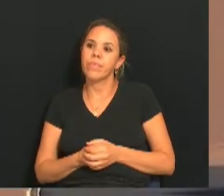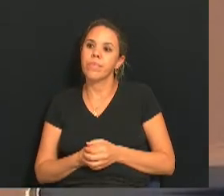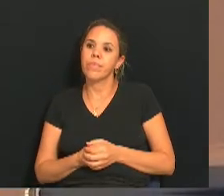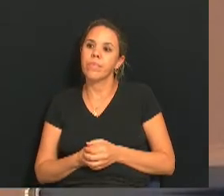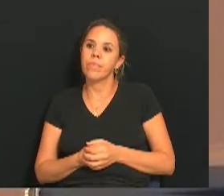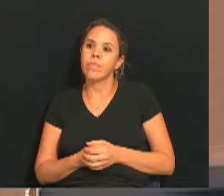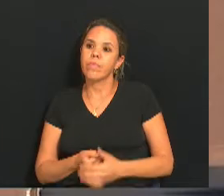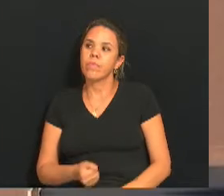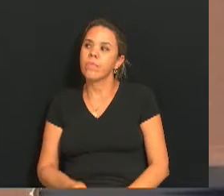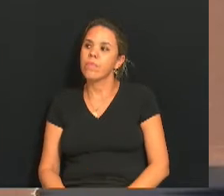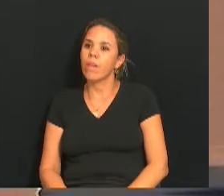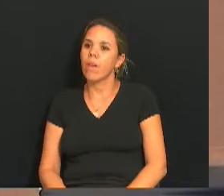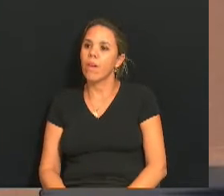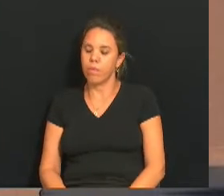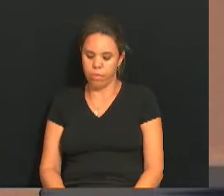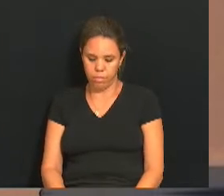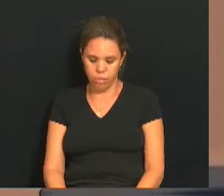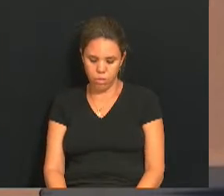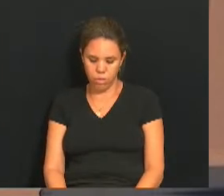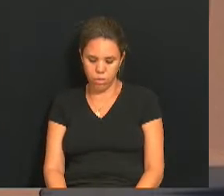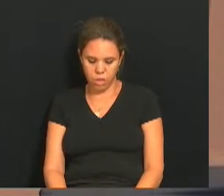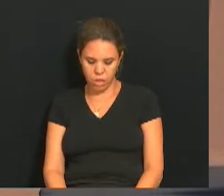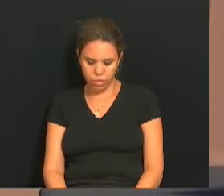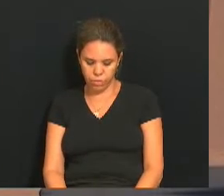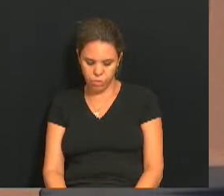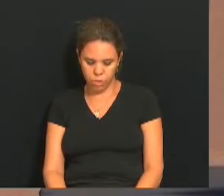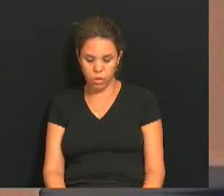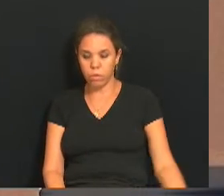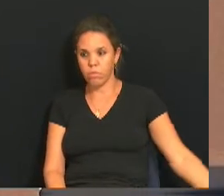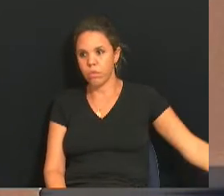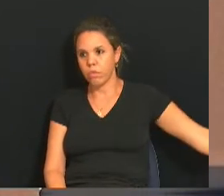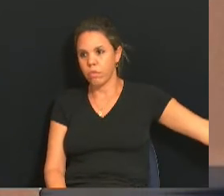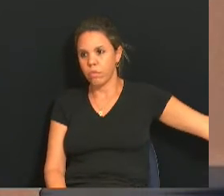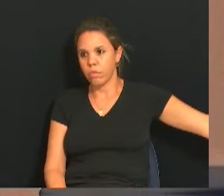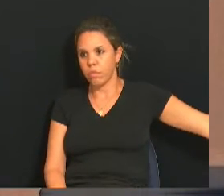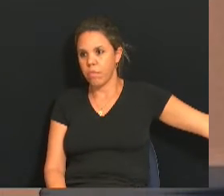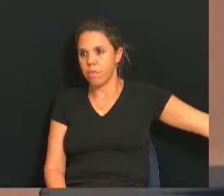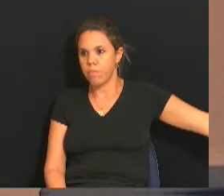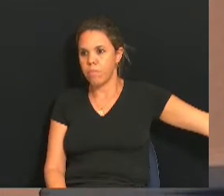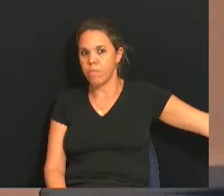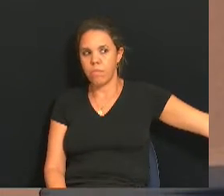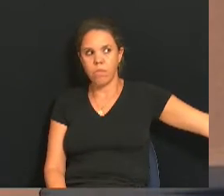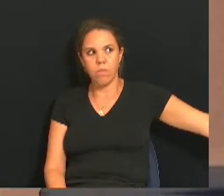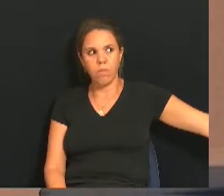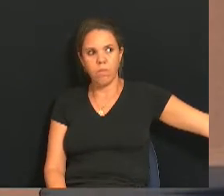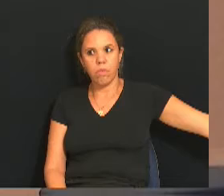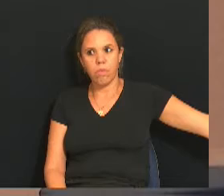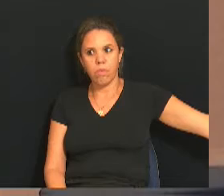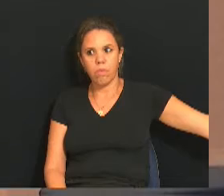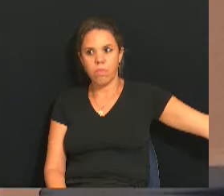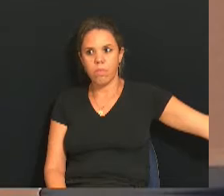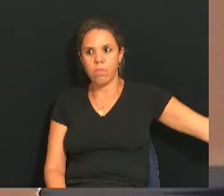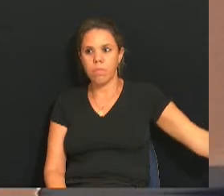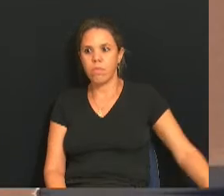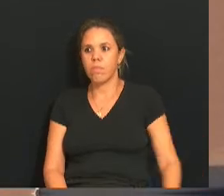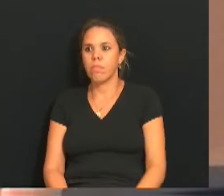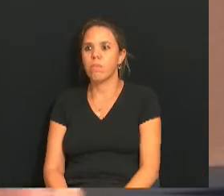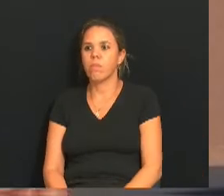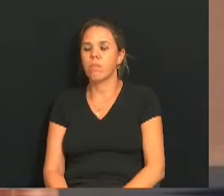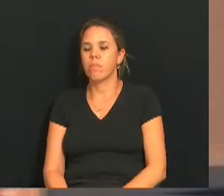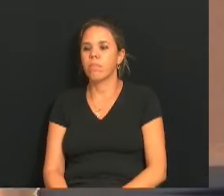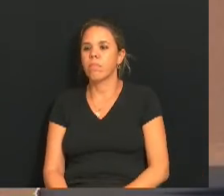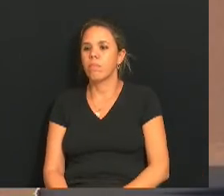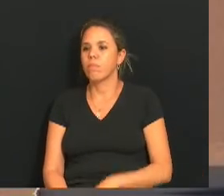instrumentos democráticos nas escolas municipais funcionando. Por mais que a gente possa aqui levantar a necessidade